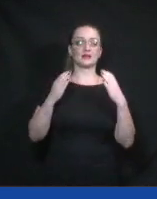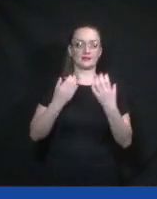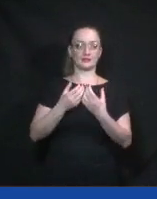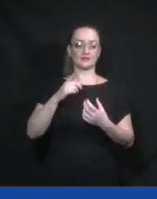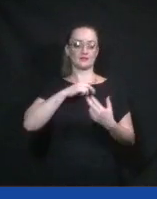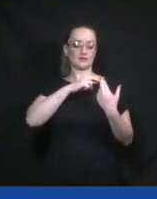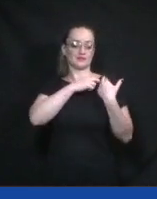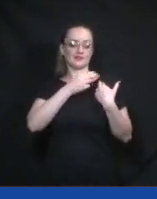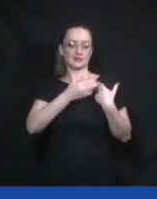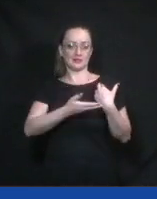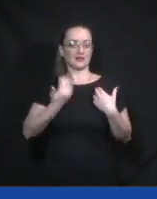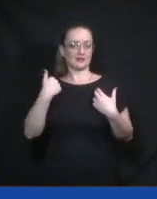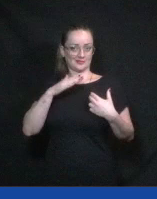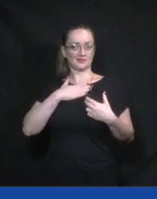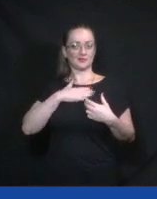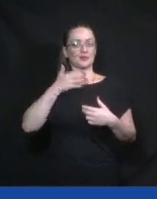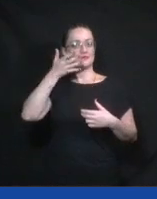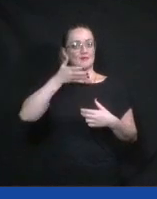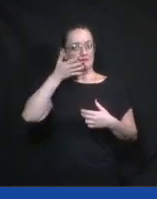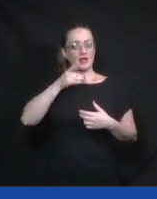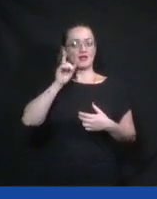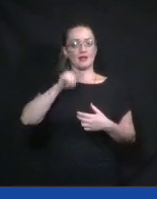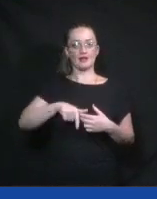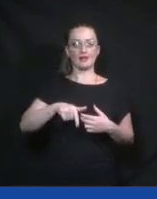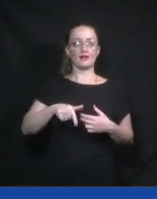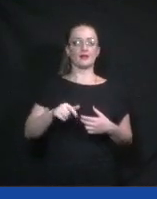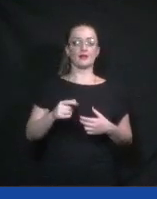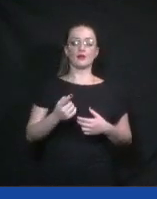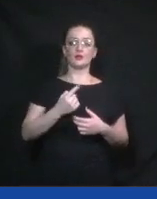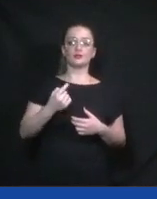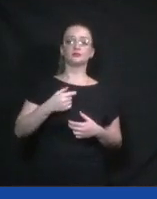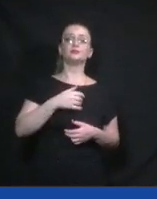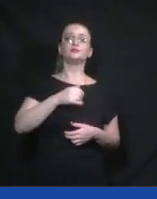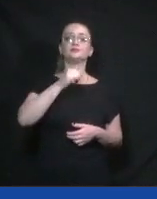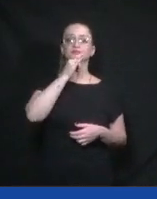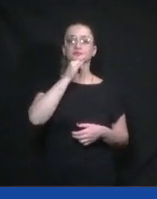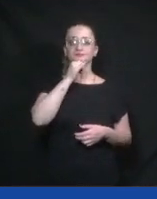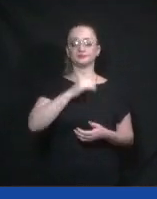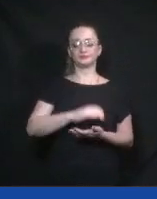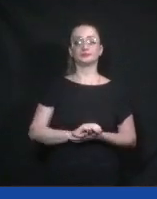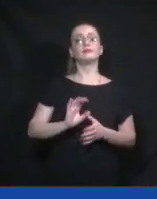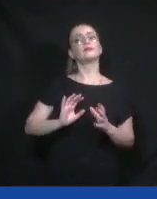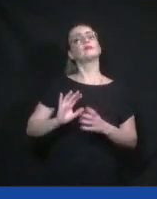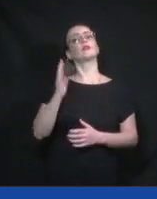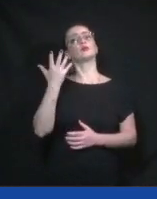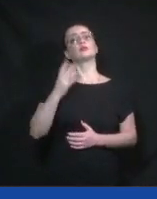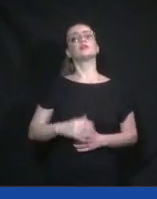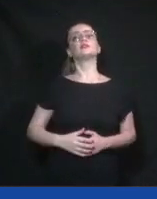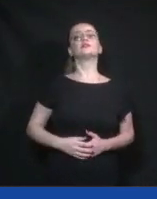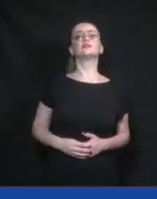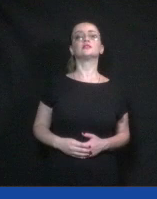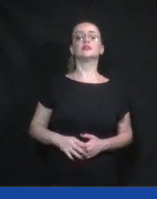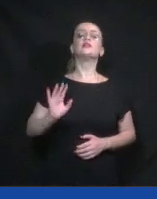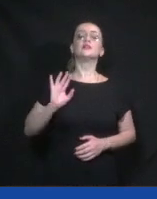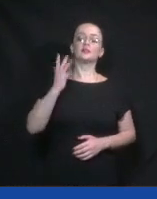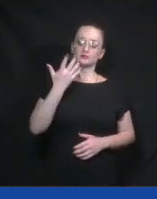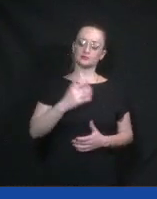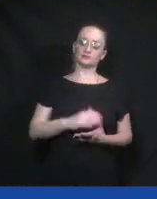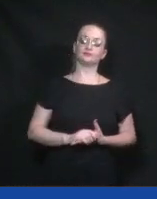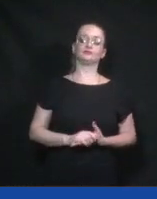representada antes da minha fala são um dos exemplos em que isso acontece e e tem acontecido